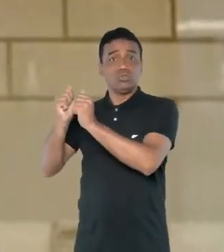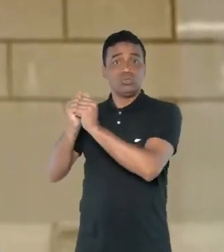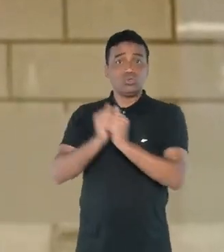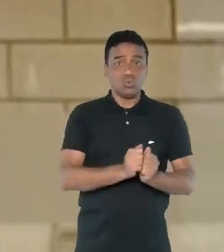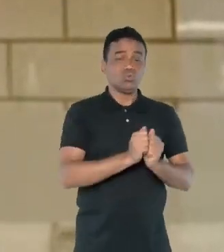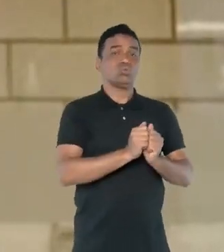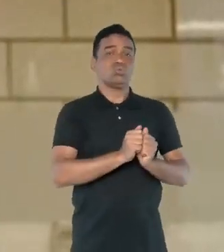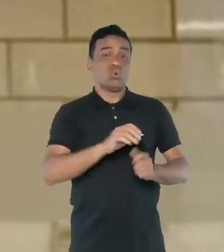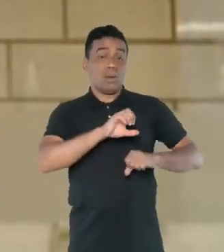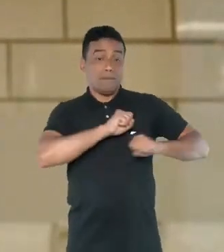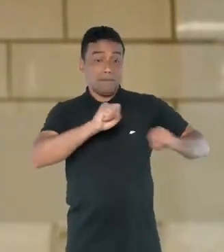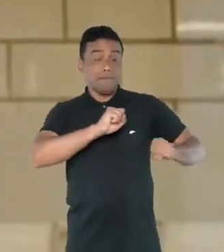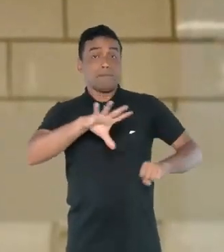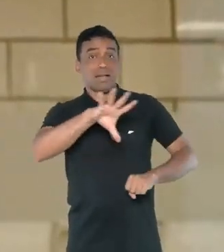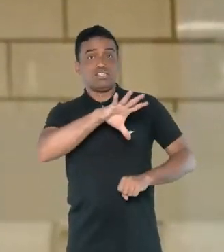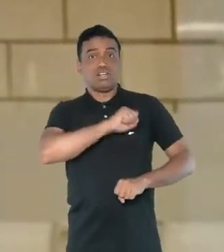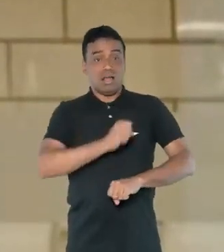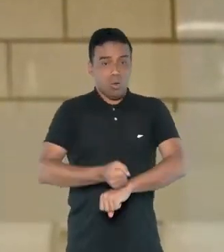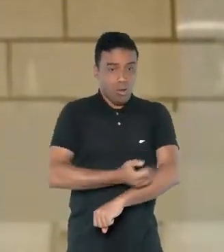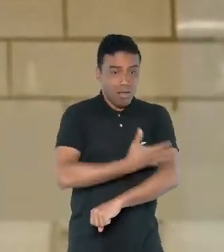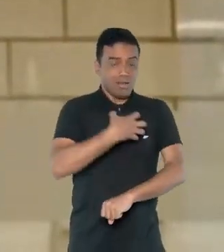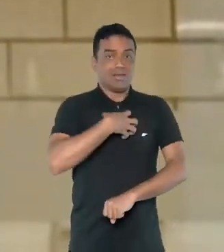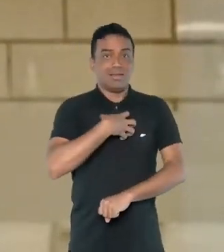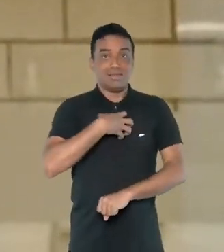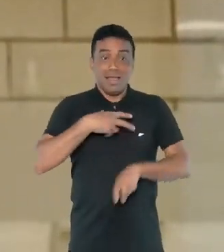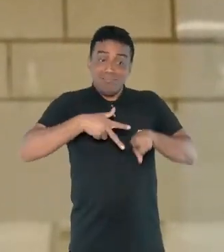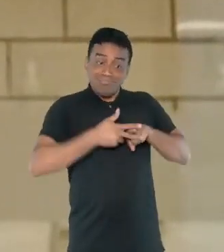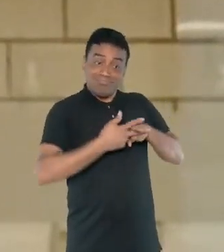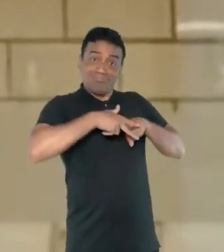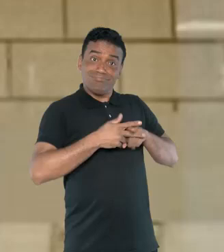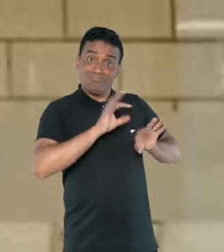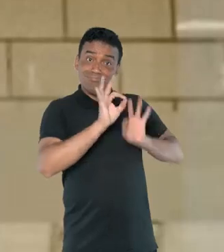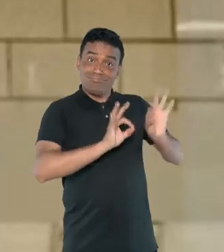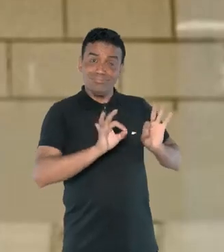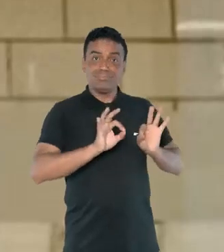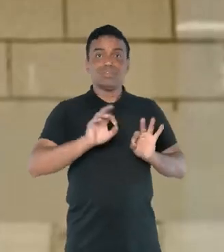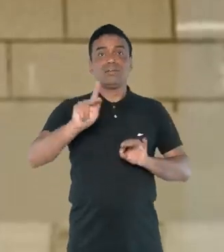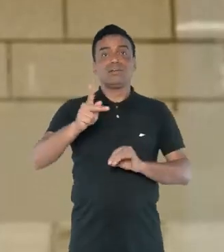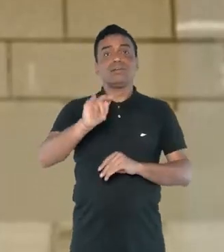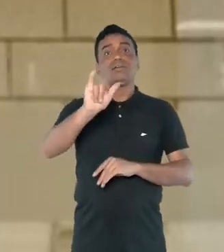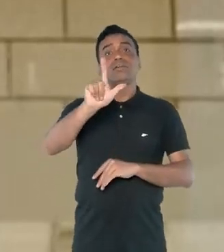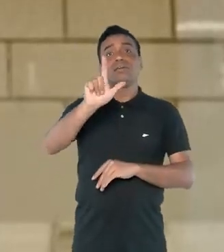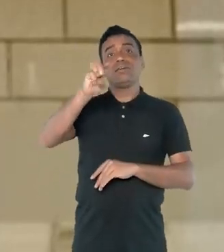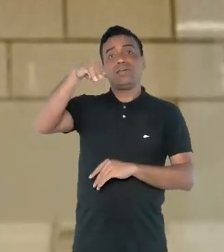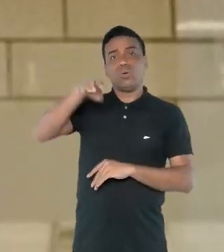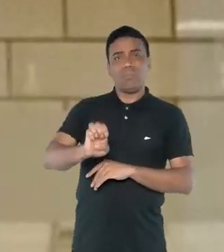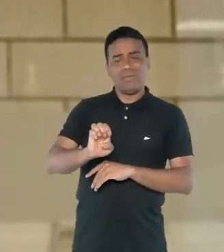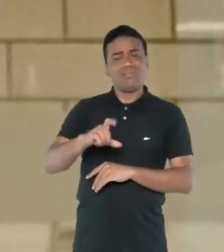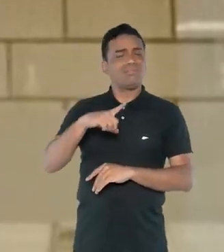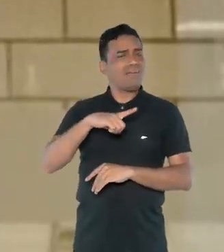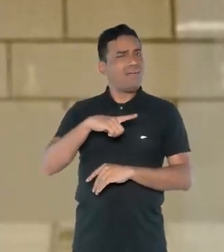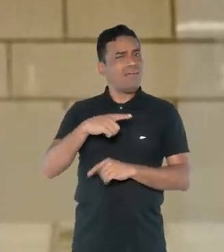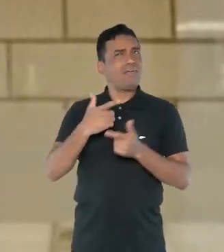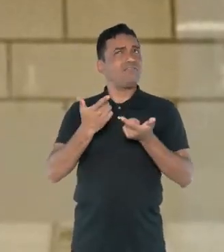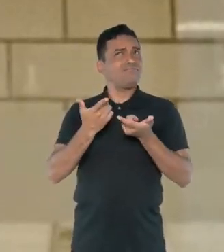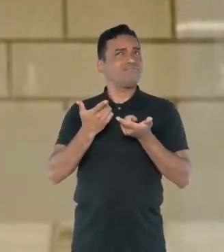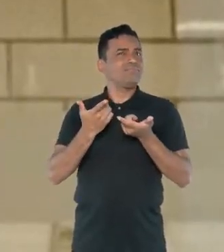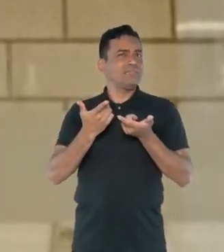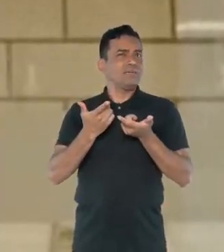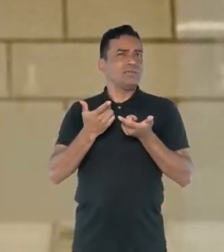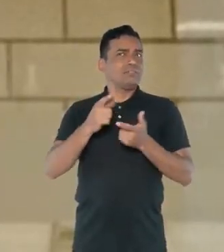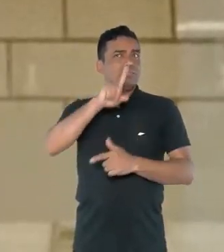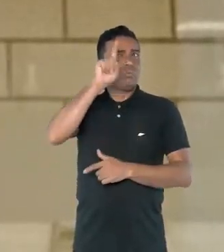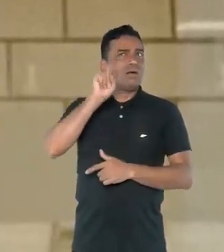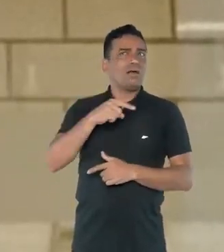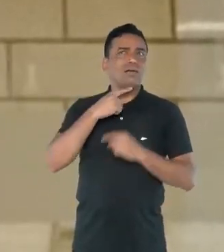E, de resto, as paixões se autorregulam, né? O Hume tem uma questão interessante que ele